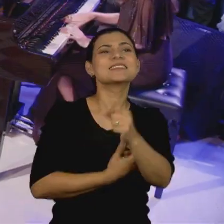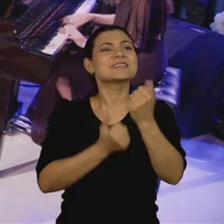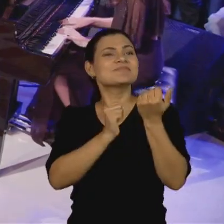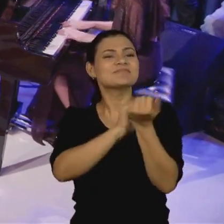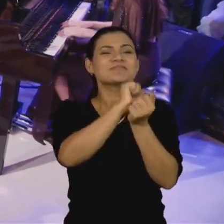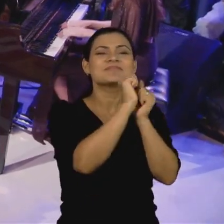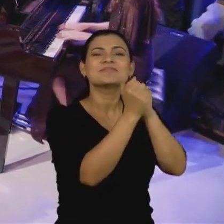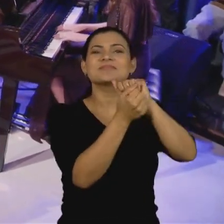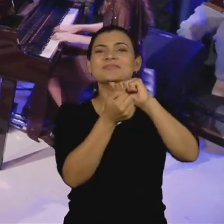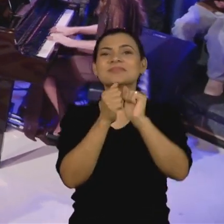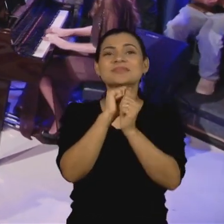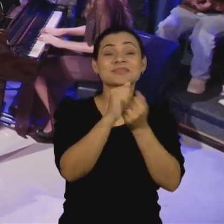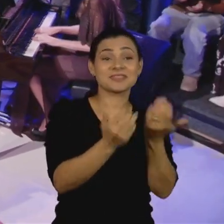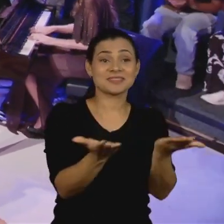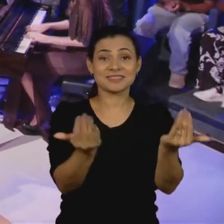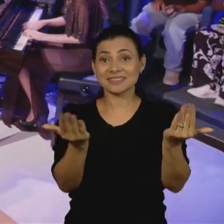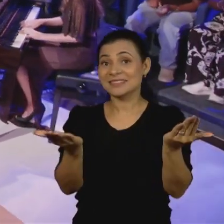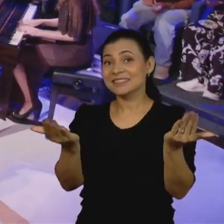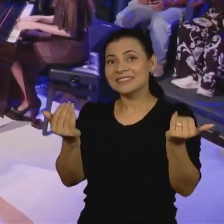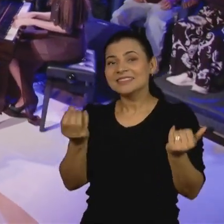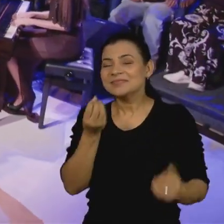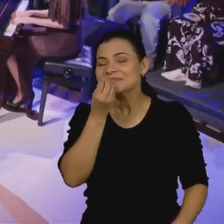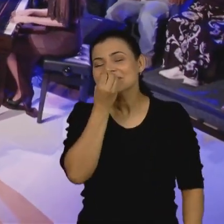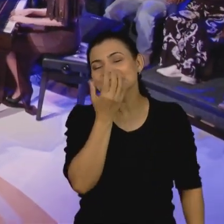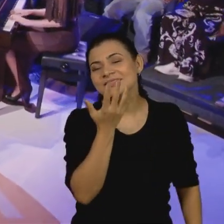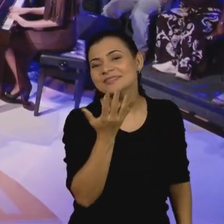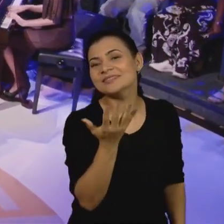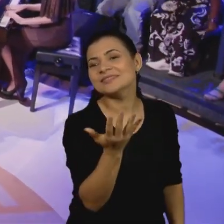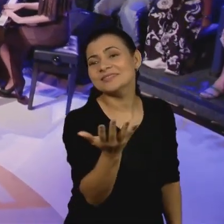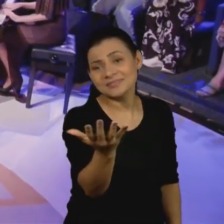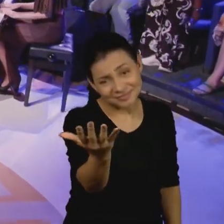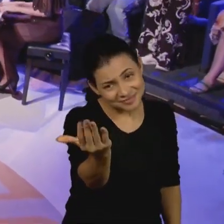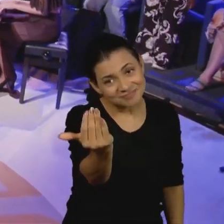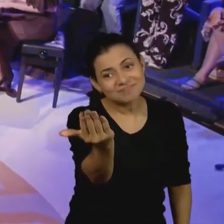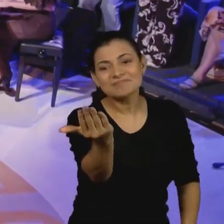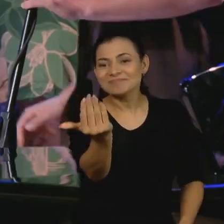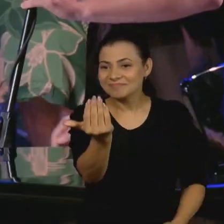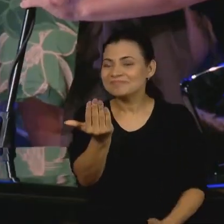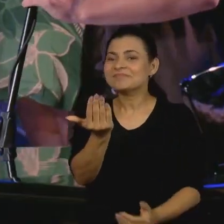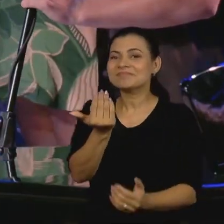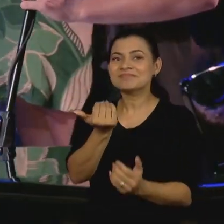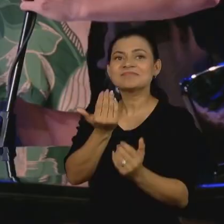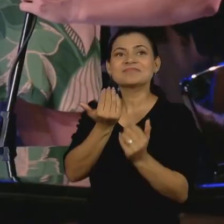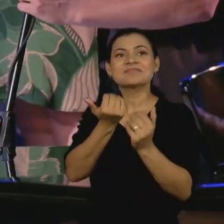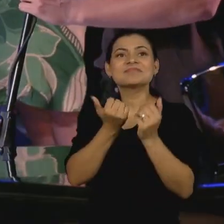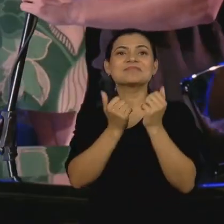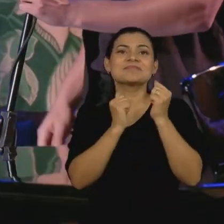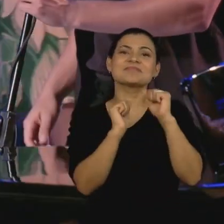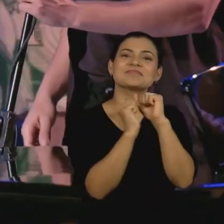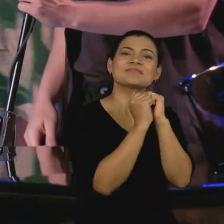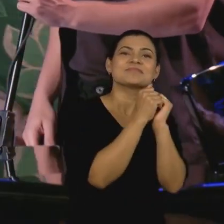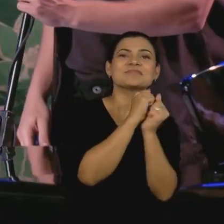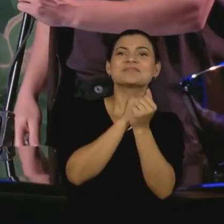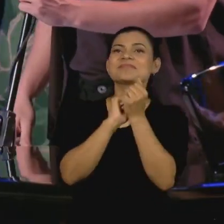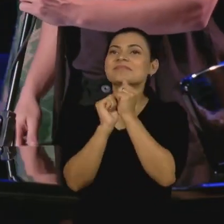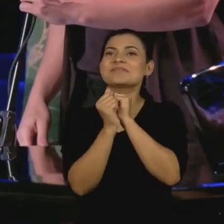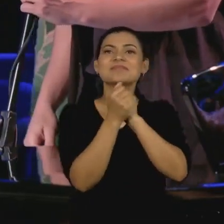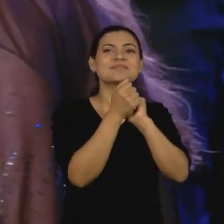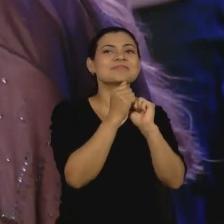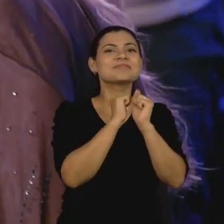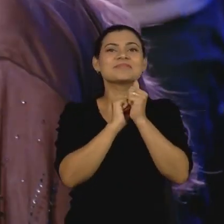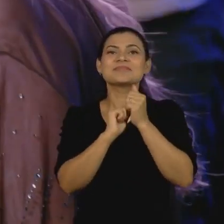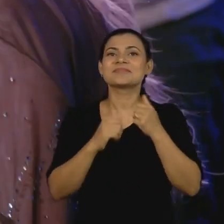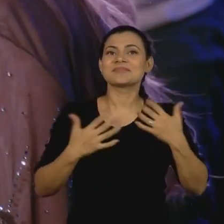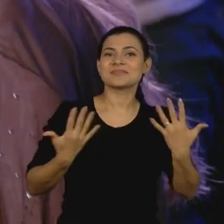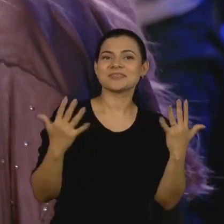roscar. Vem minha flor, vem sem pudor, Nos seus braços me mata.